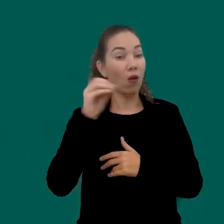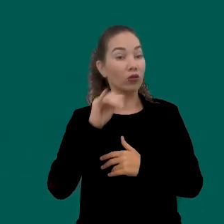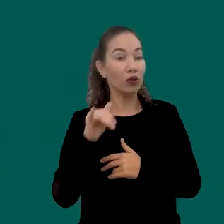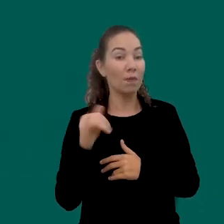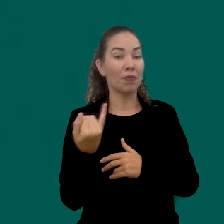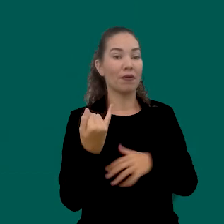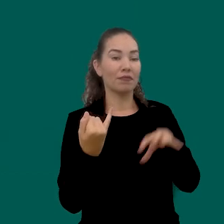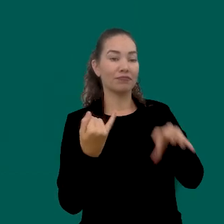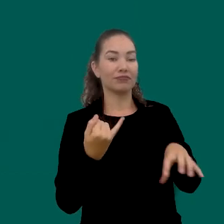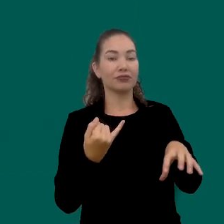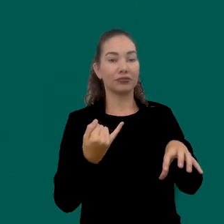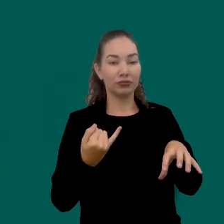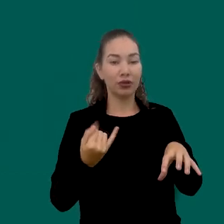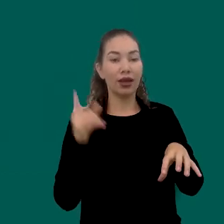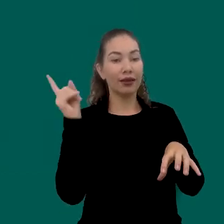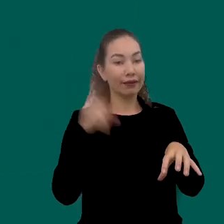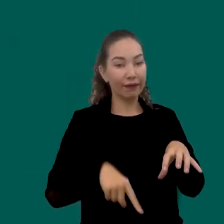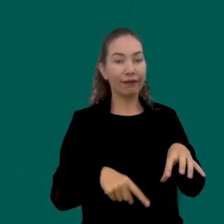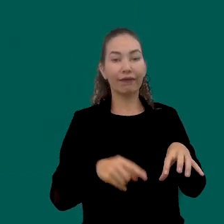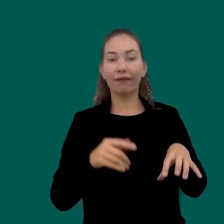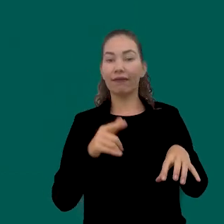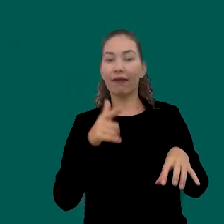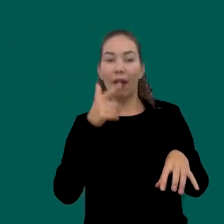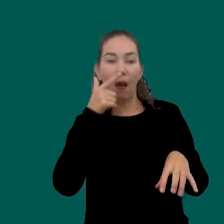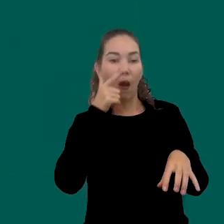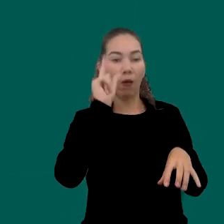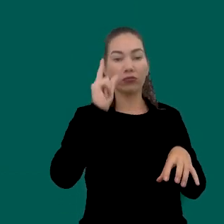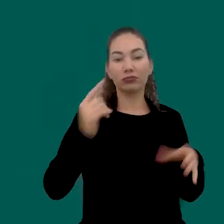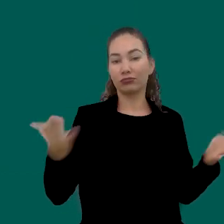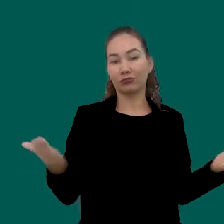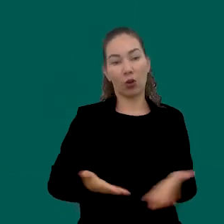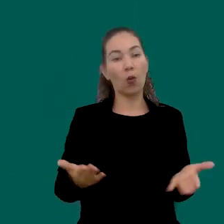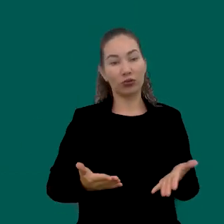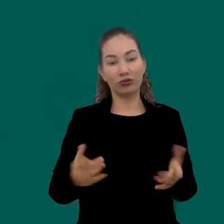regionalidade, aproveitar isso, que é a nossa maior vantagem competitiva hoje.